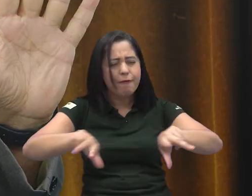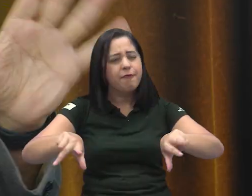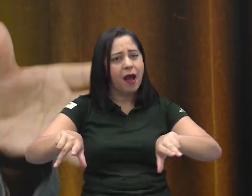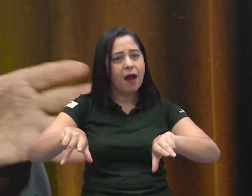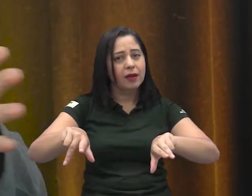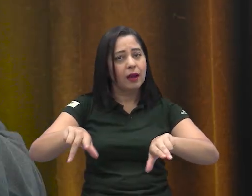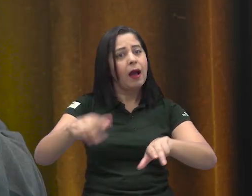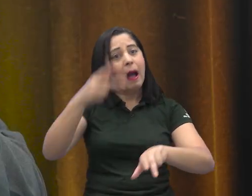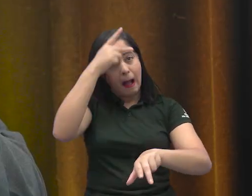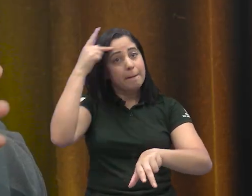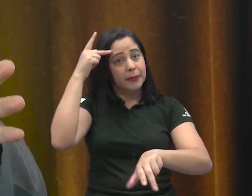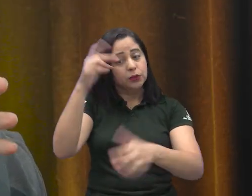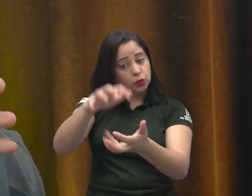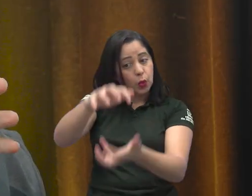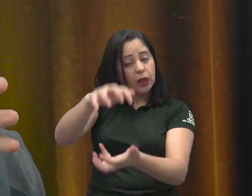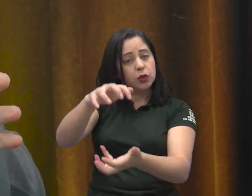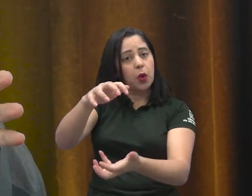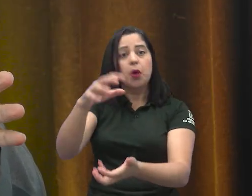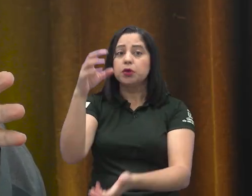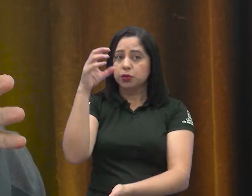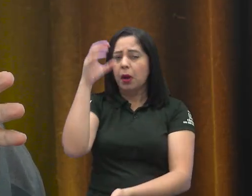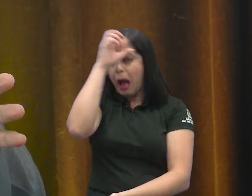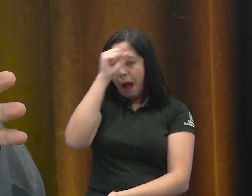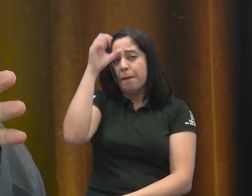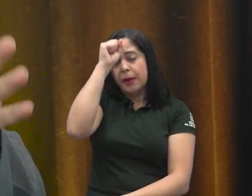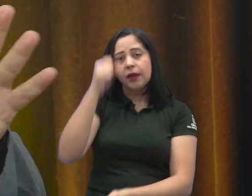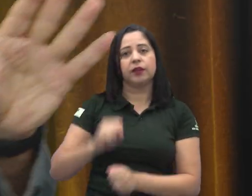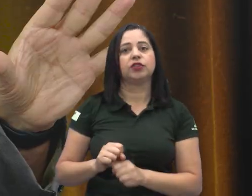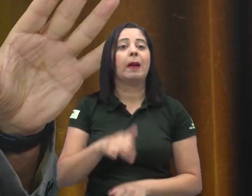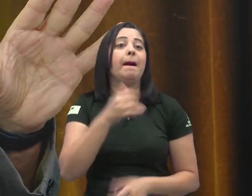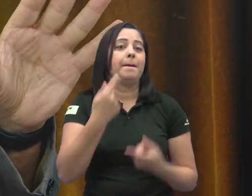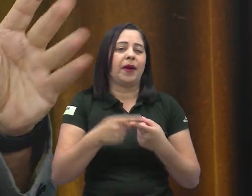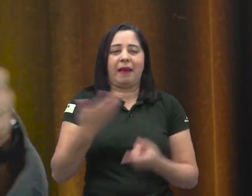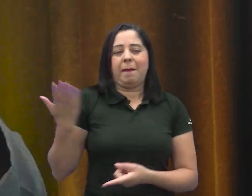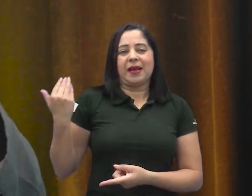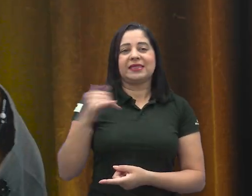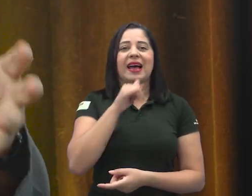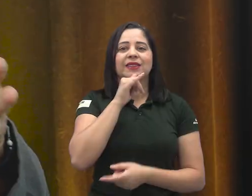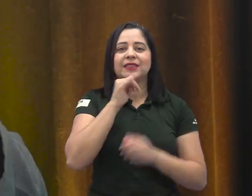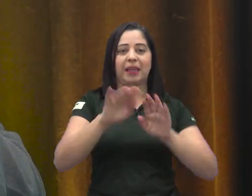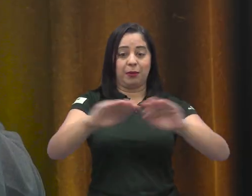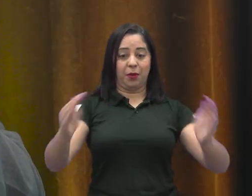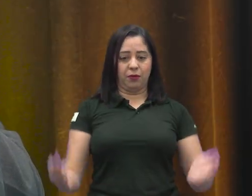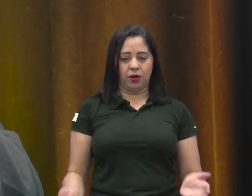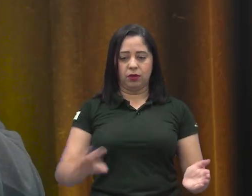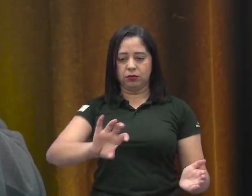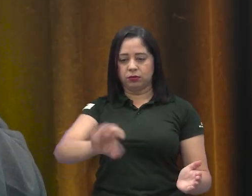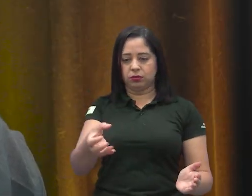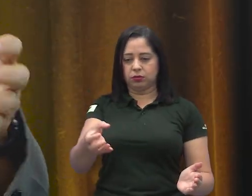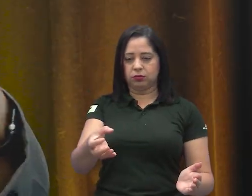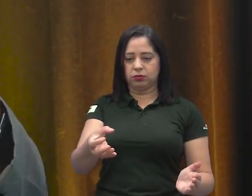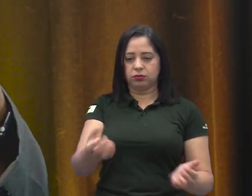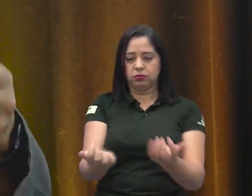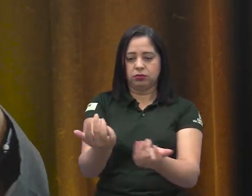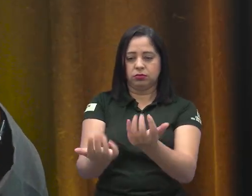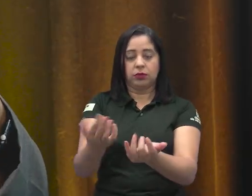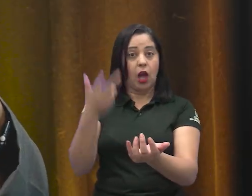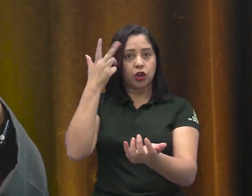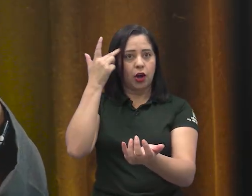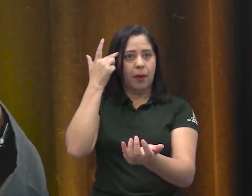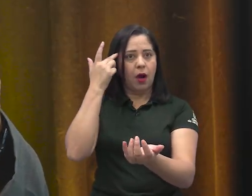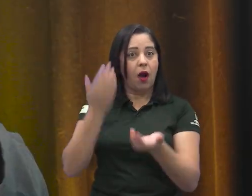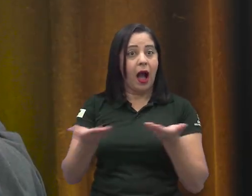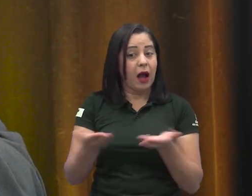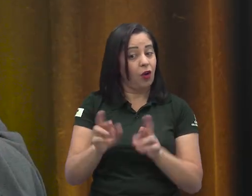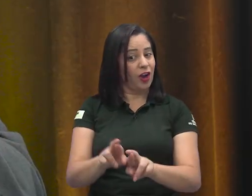tantas, tudo agora. Antigamente você ligava, apertava o botão do gás e acabou. Agora você tem muitos aparelhos, e cada aparelho